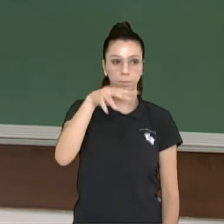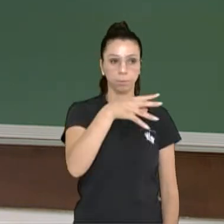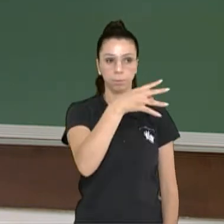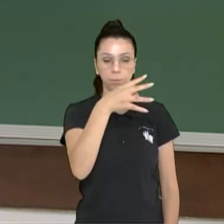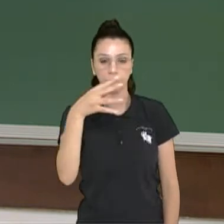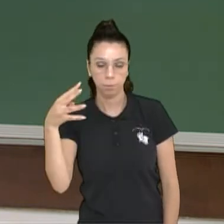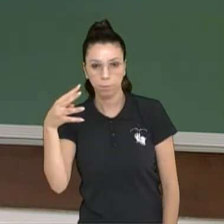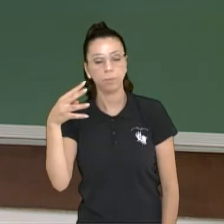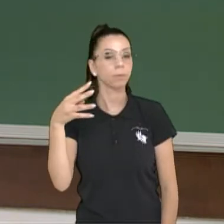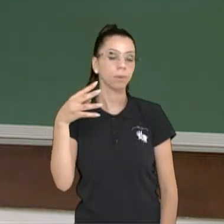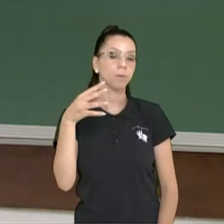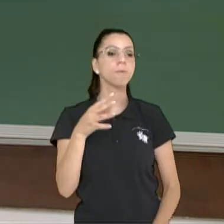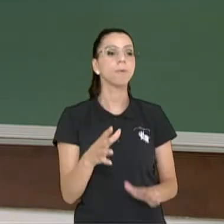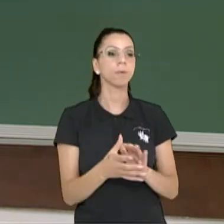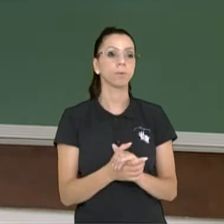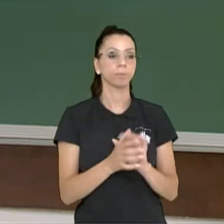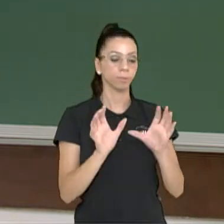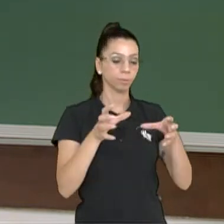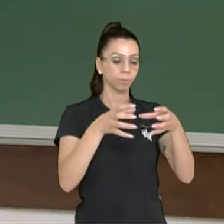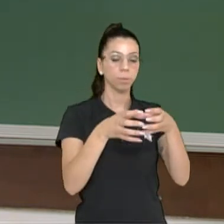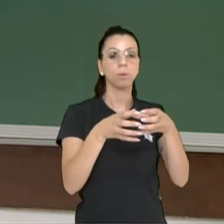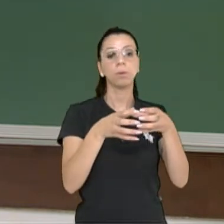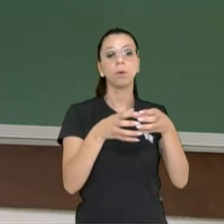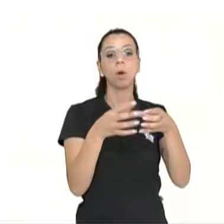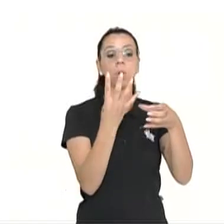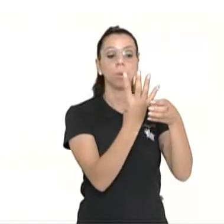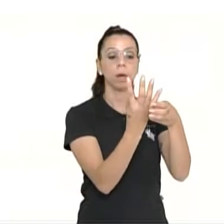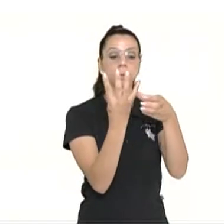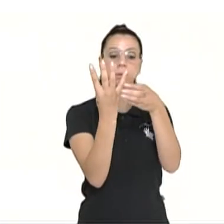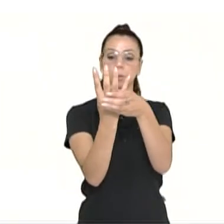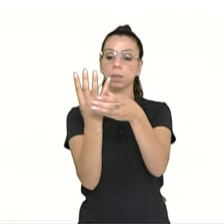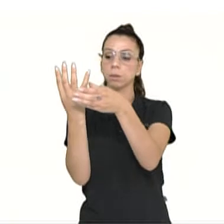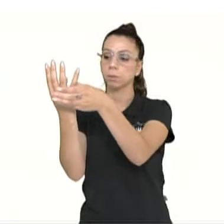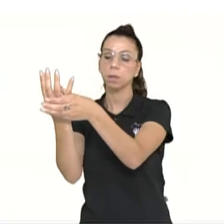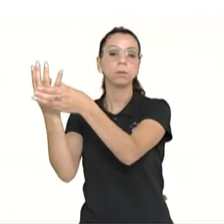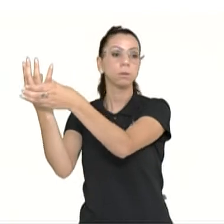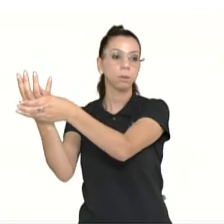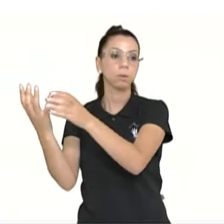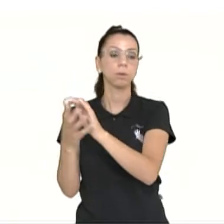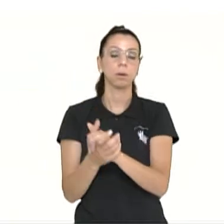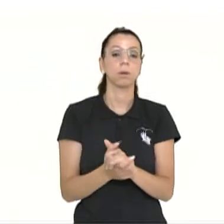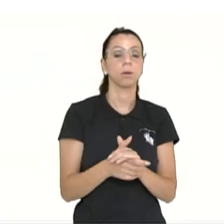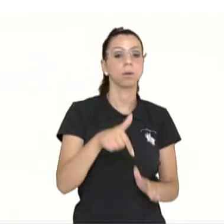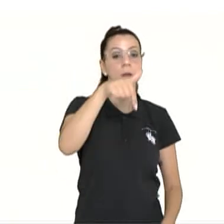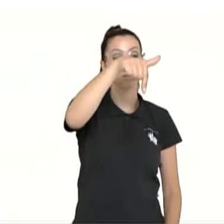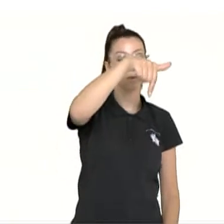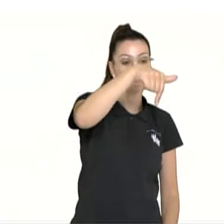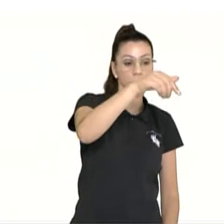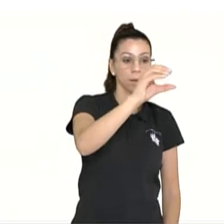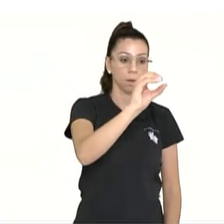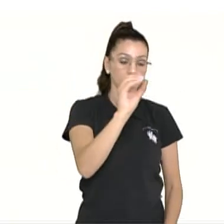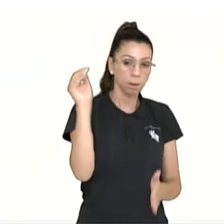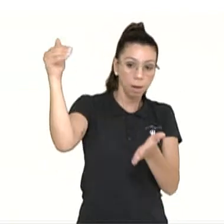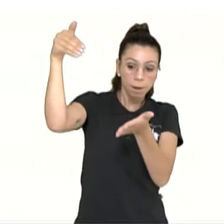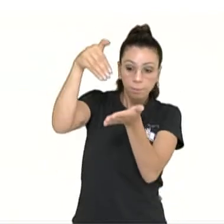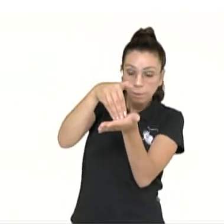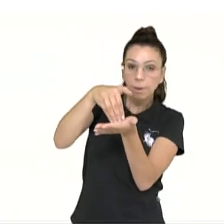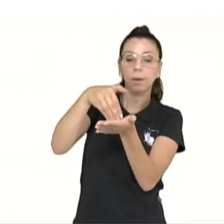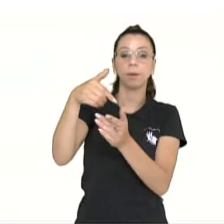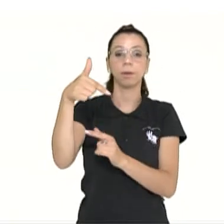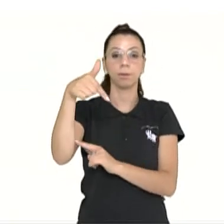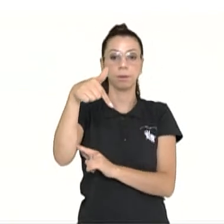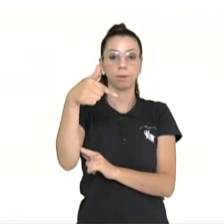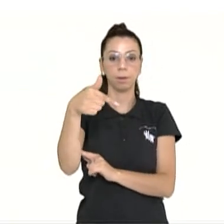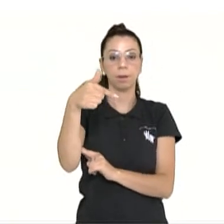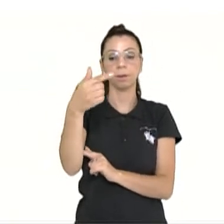4 elementos em cada grupinho. Aqui eu tenho de 70 até 74, não inclui o